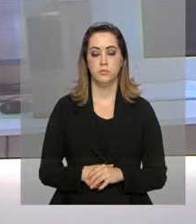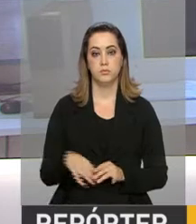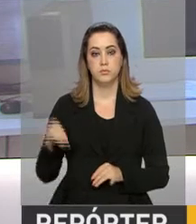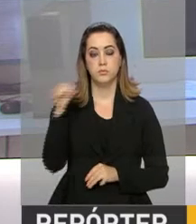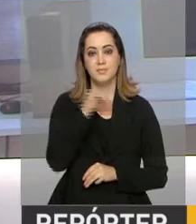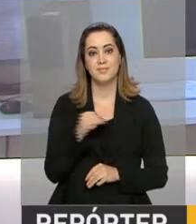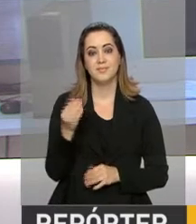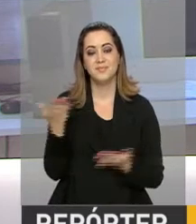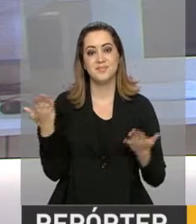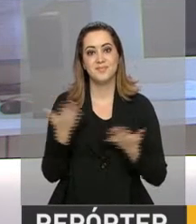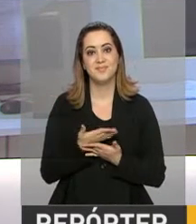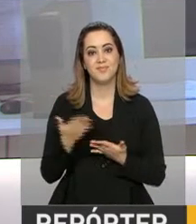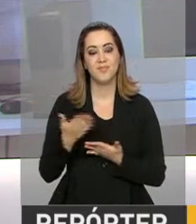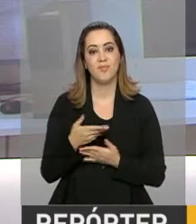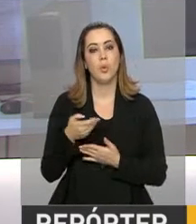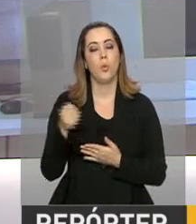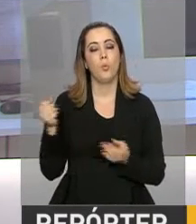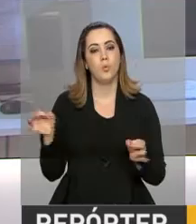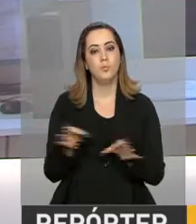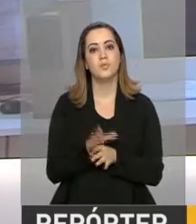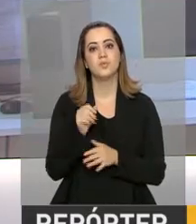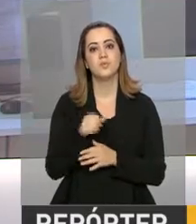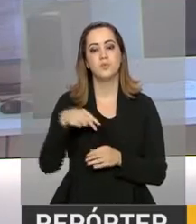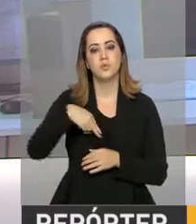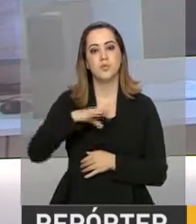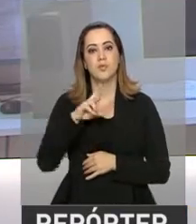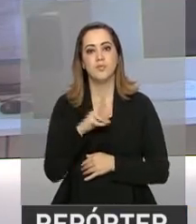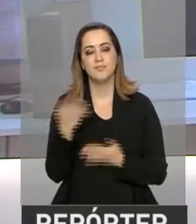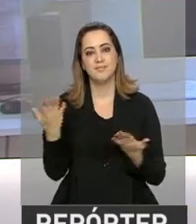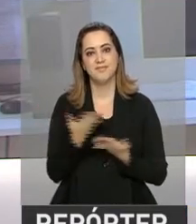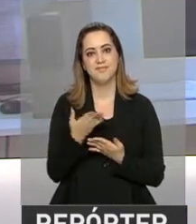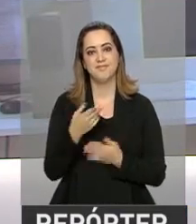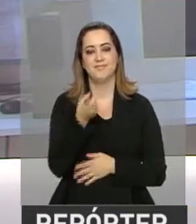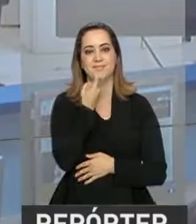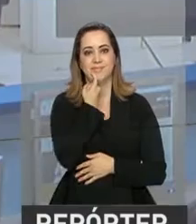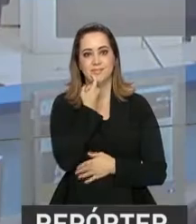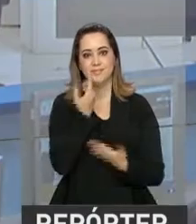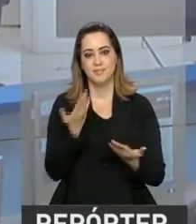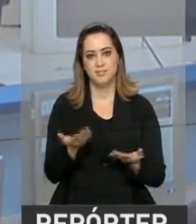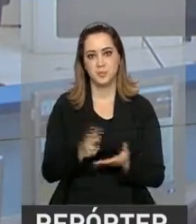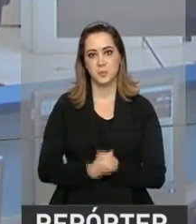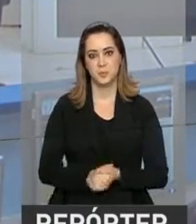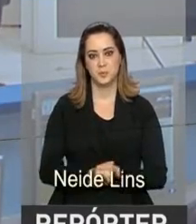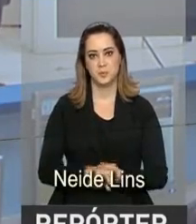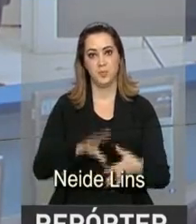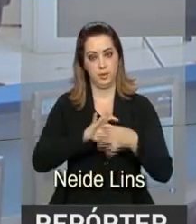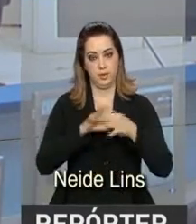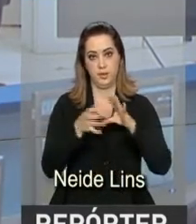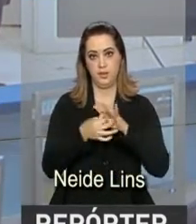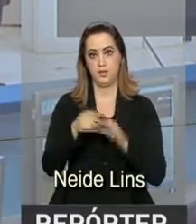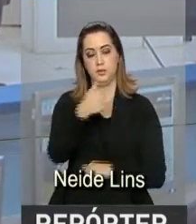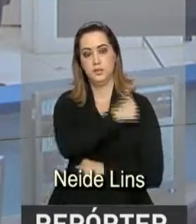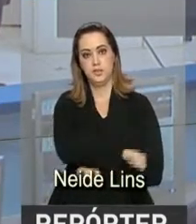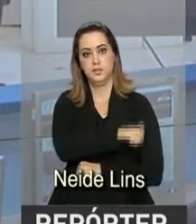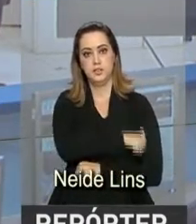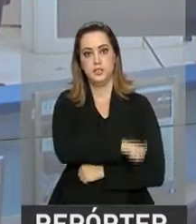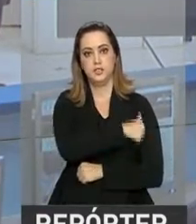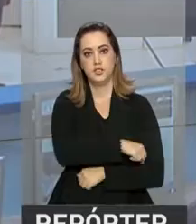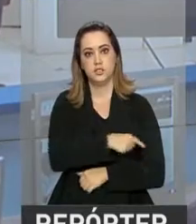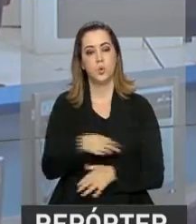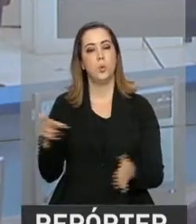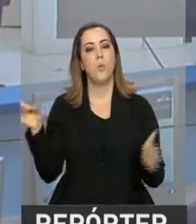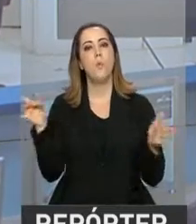Olá, estamos no ar com a última edição do Repórter NBR nesta sexta-feira. As Olimpíadas do Rio de Janeiro são um marco no